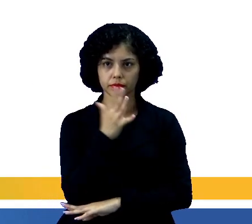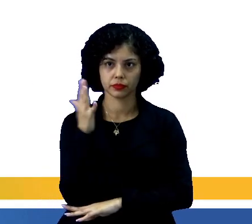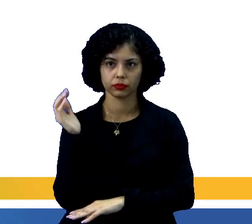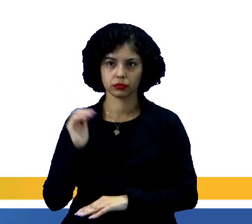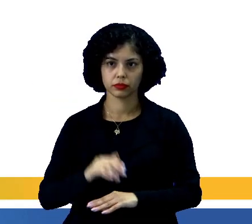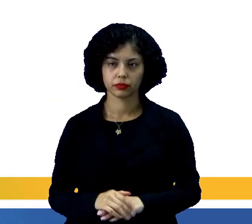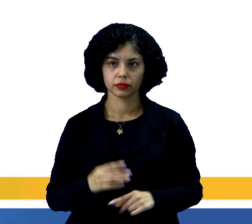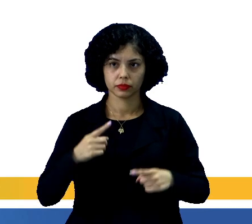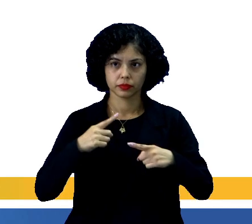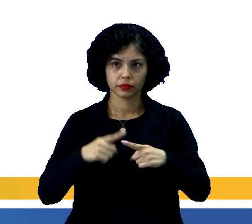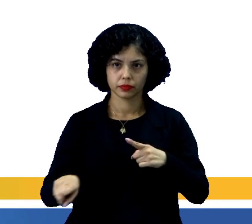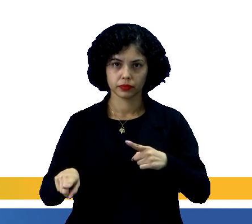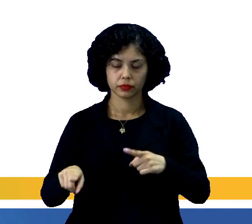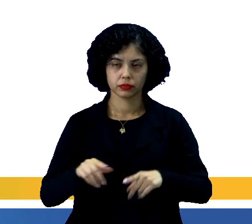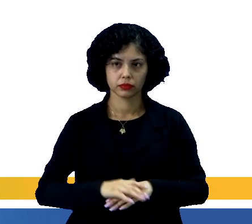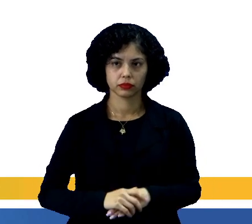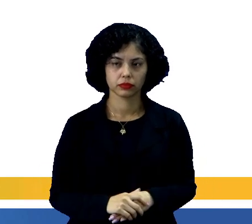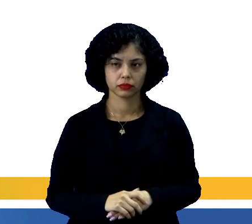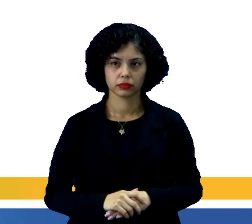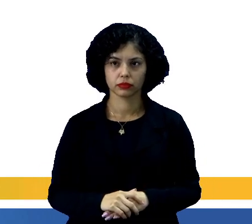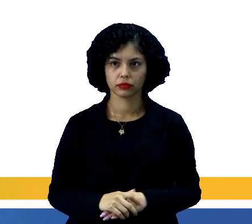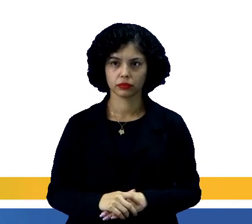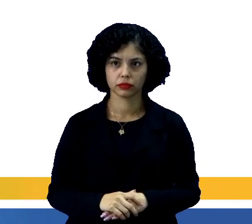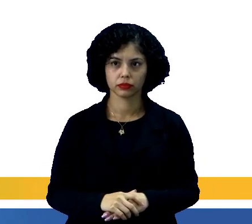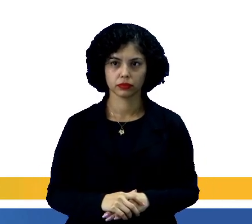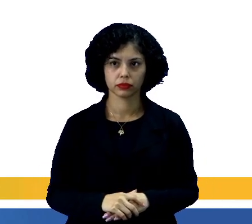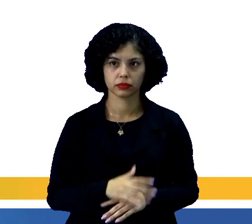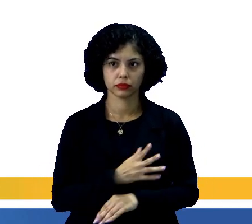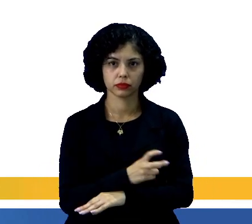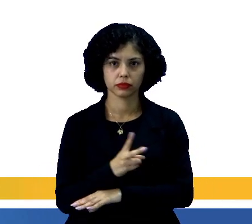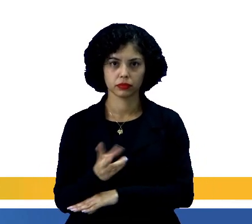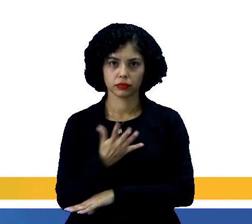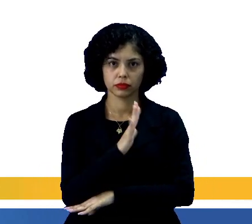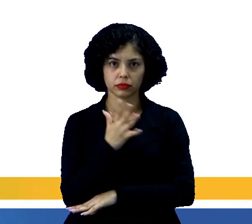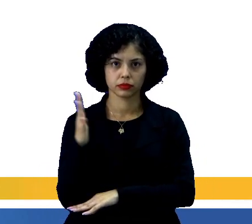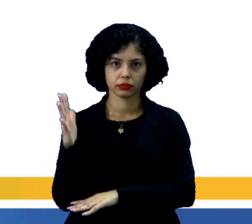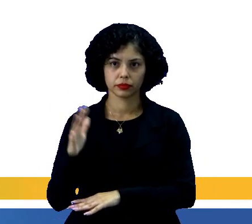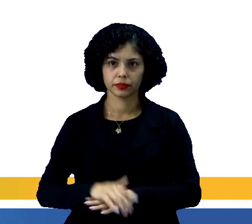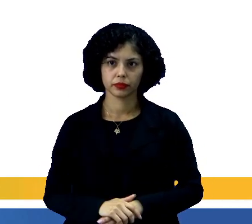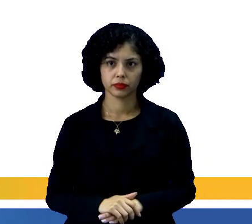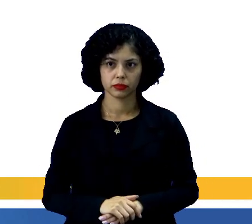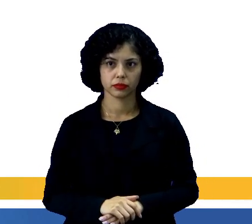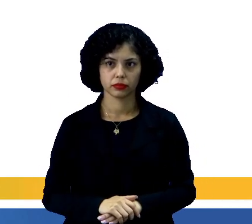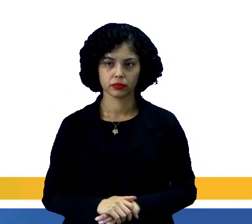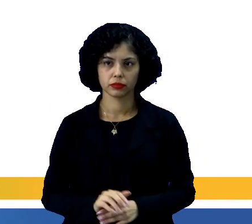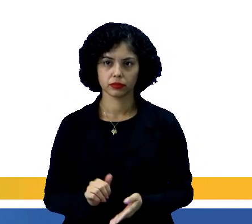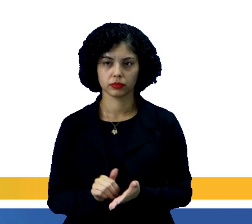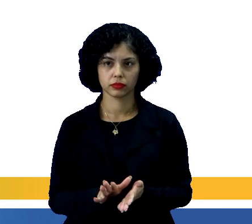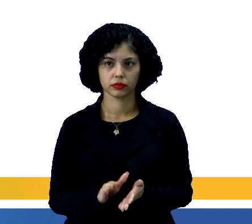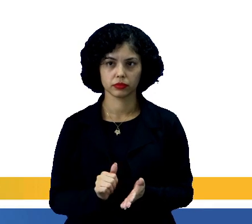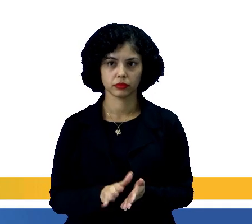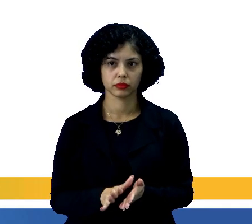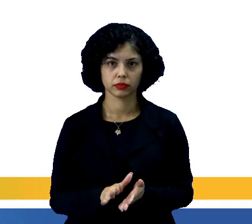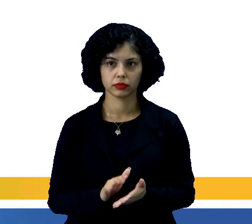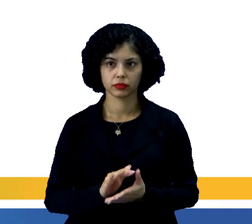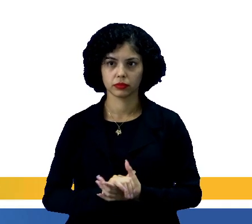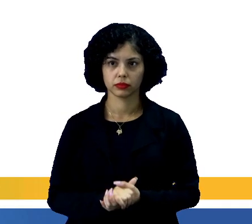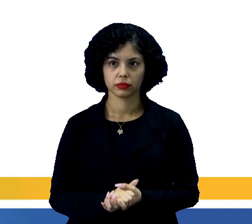recursos naturais, letra D, proibição permanente da exploração da natureza e letra